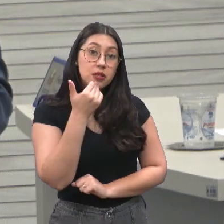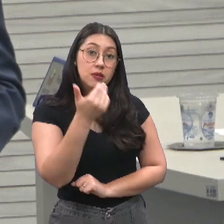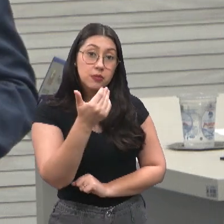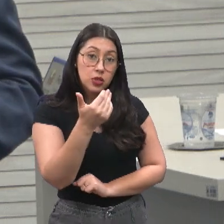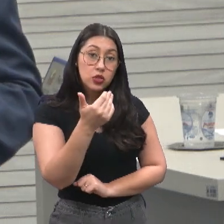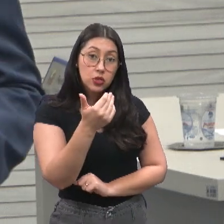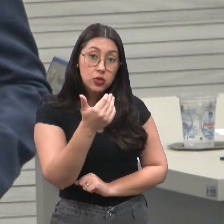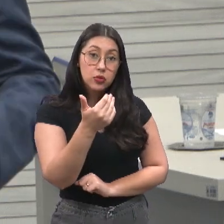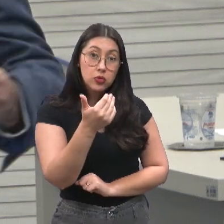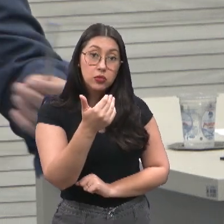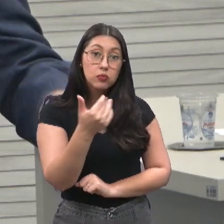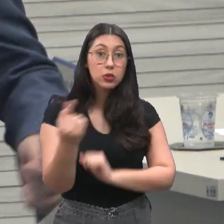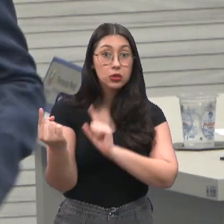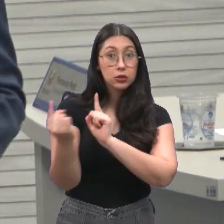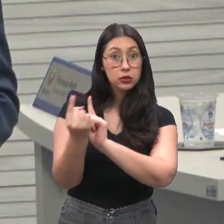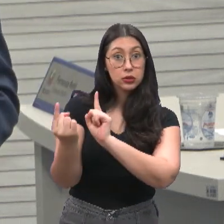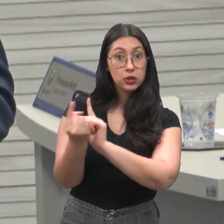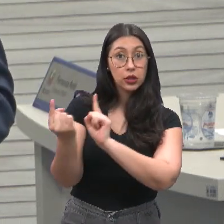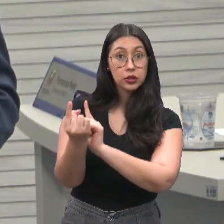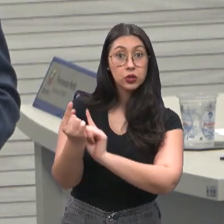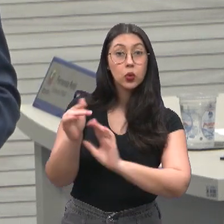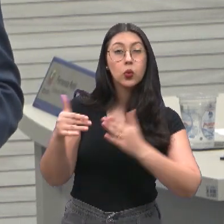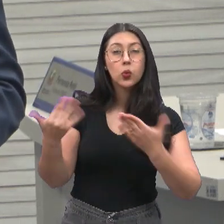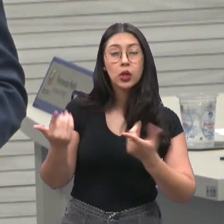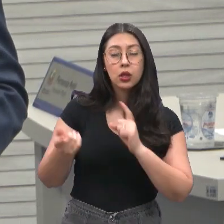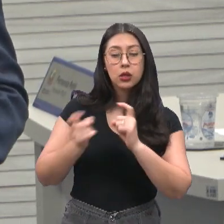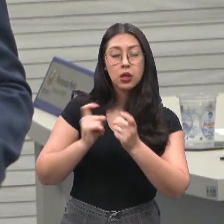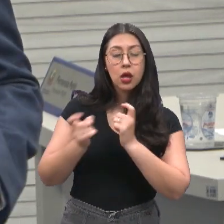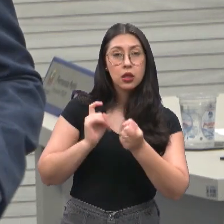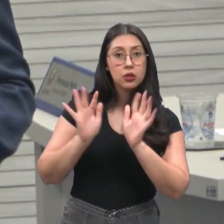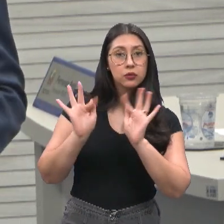pediram para ser atendidas, depois da nossa sessão, por um grupo